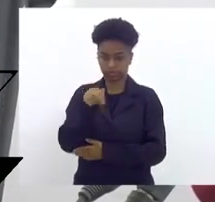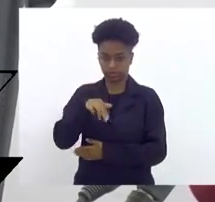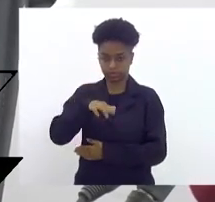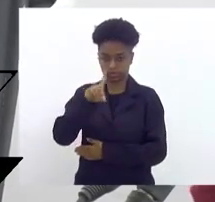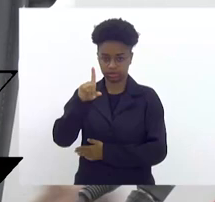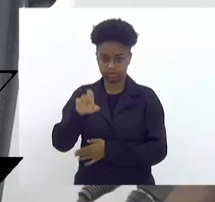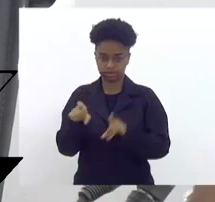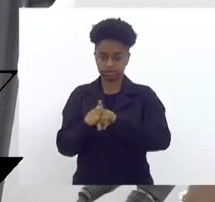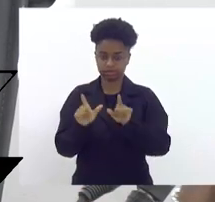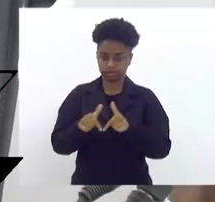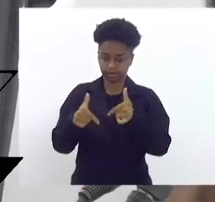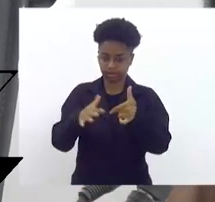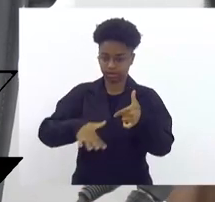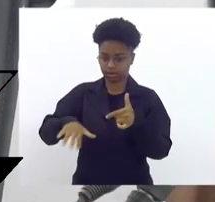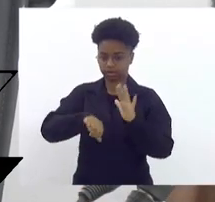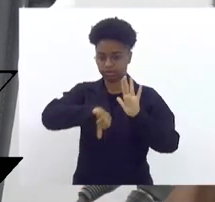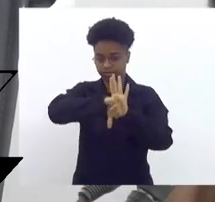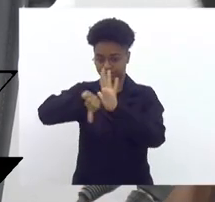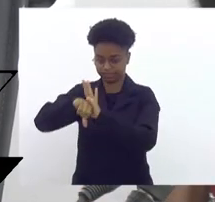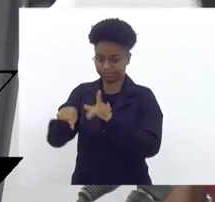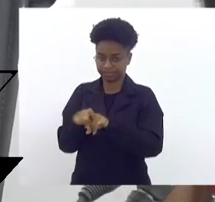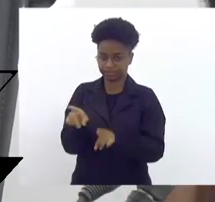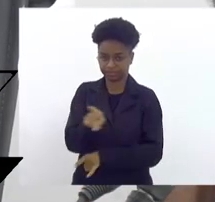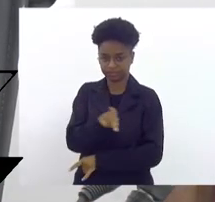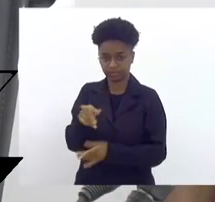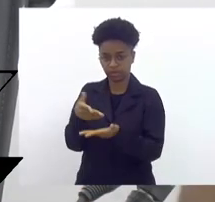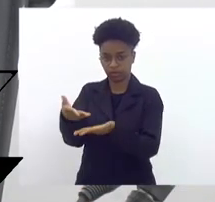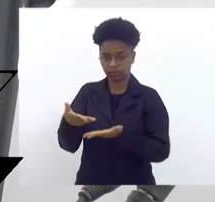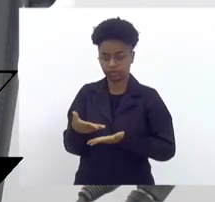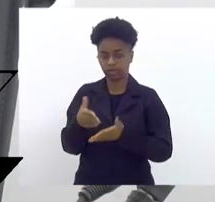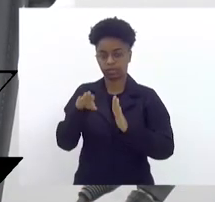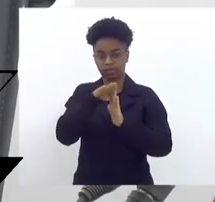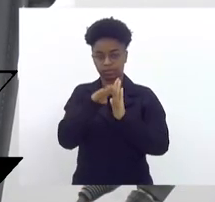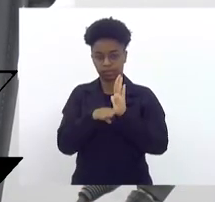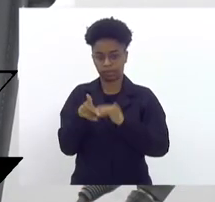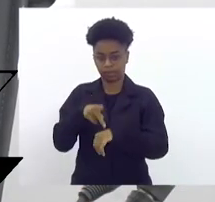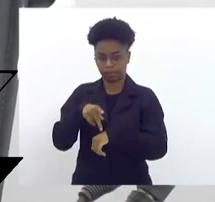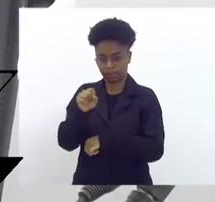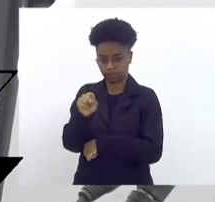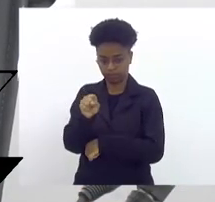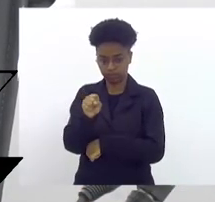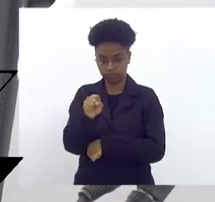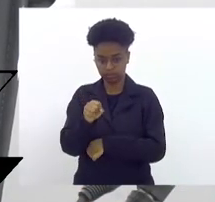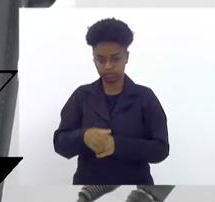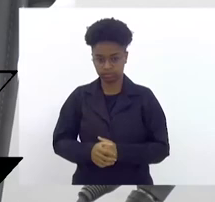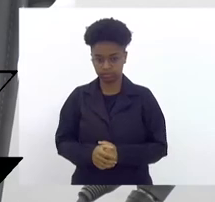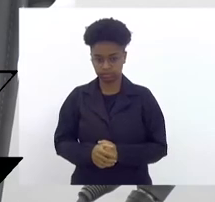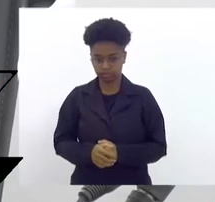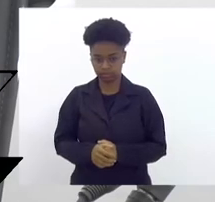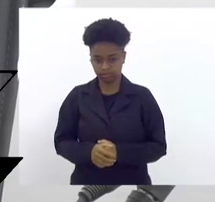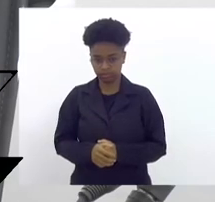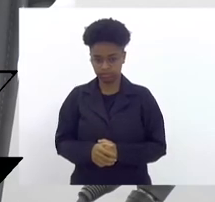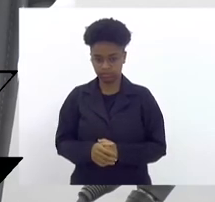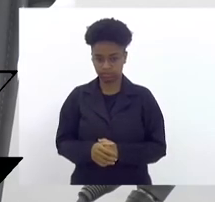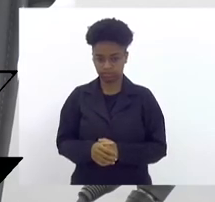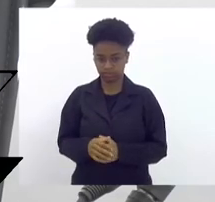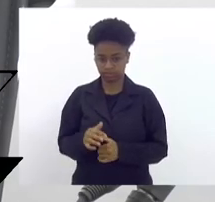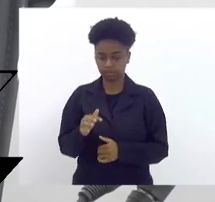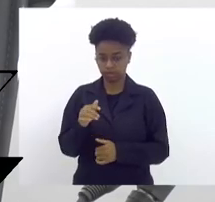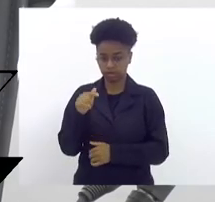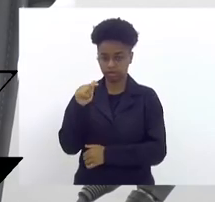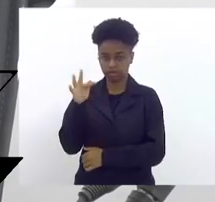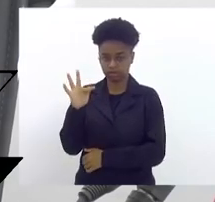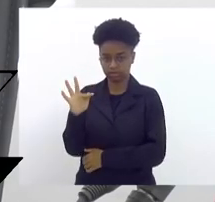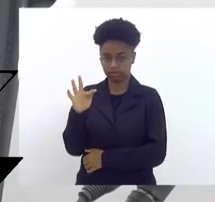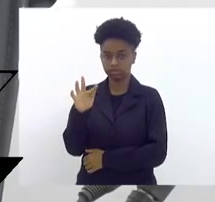advocacia criminal é professora convidada do programa de pós-graduação da Fundação Getúlio Vargas